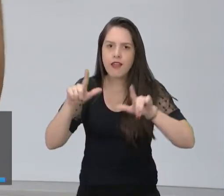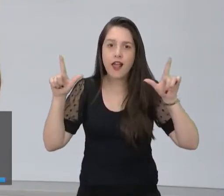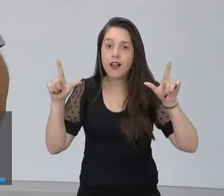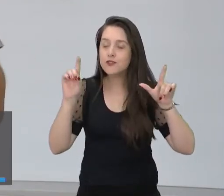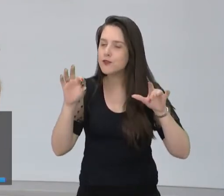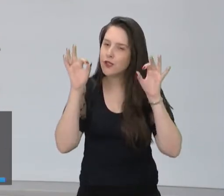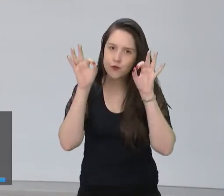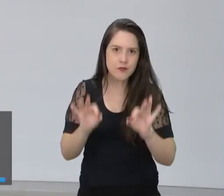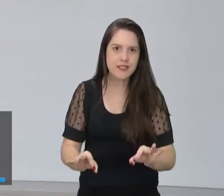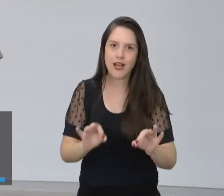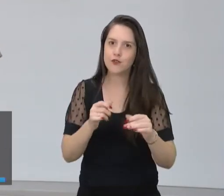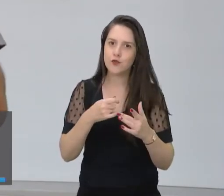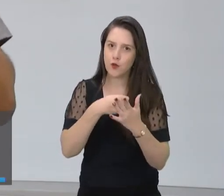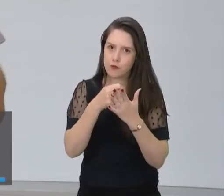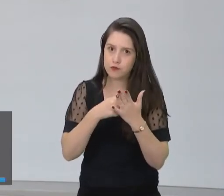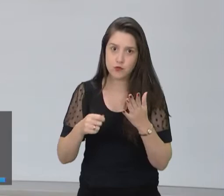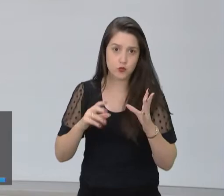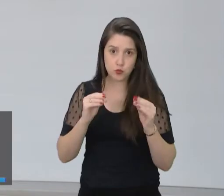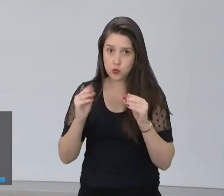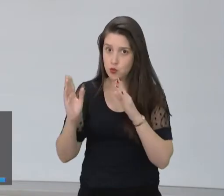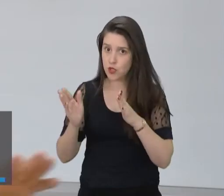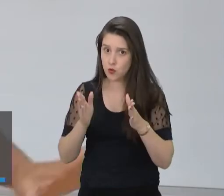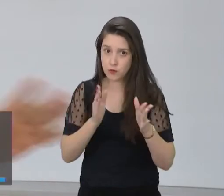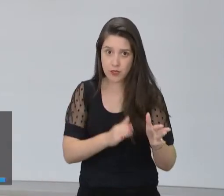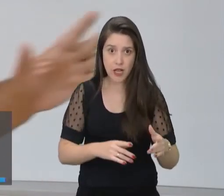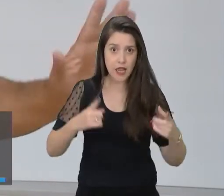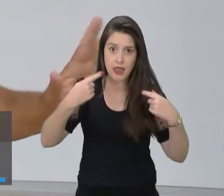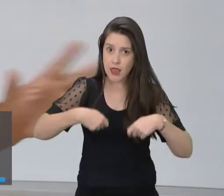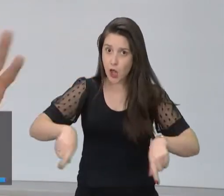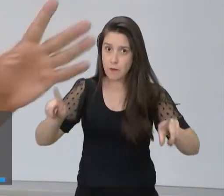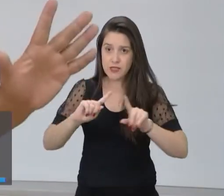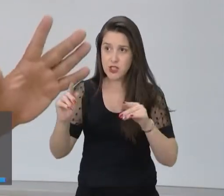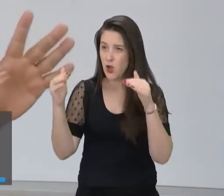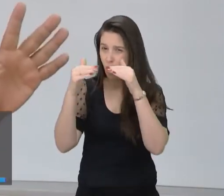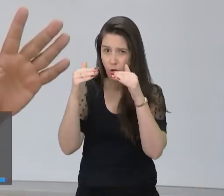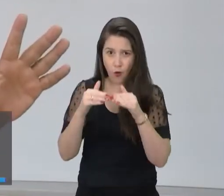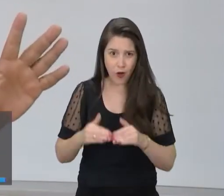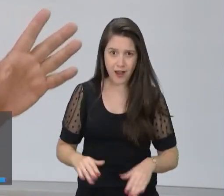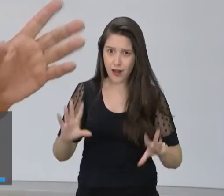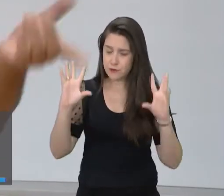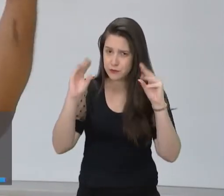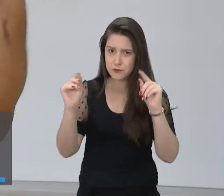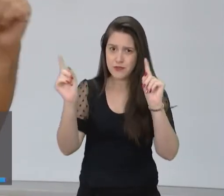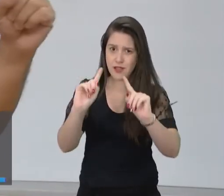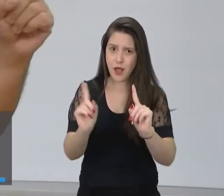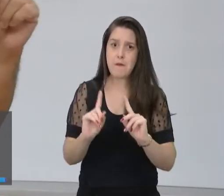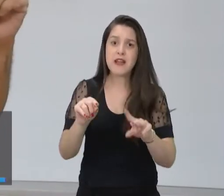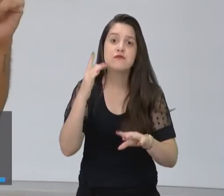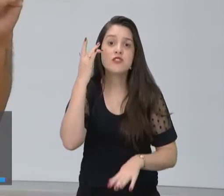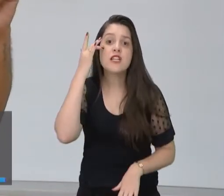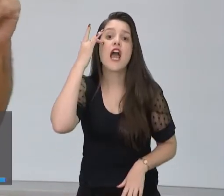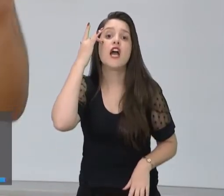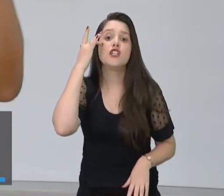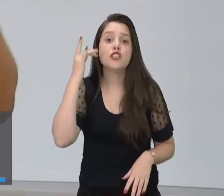tudo certinho, coloca tudo em ordem e você não precisa concordar com a gente aqui com a ordem não. Se você achar que a ordem não é essa, você